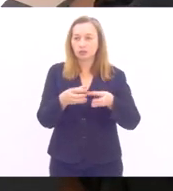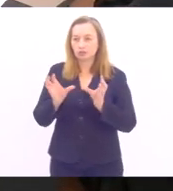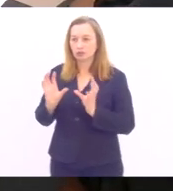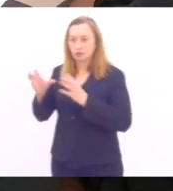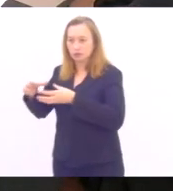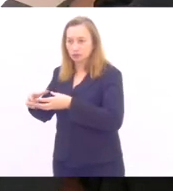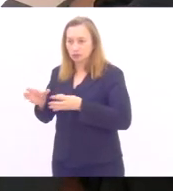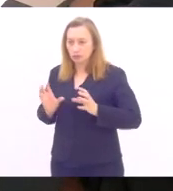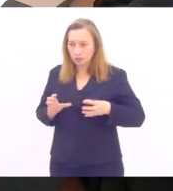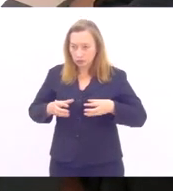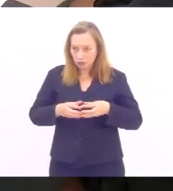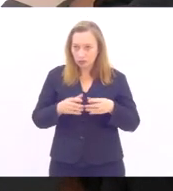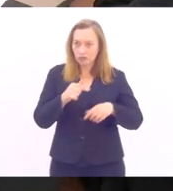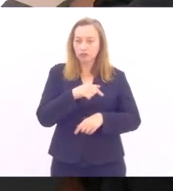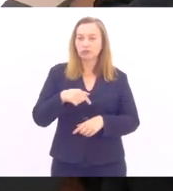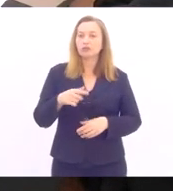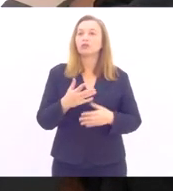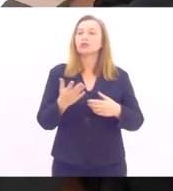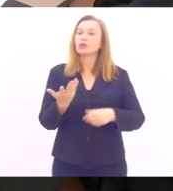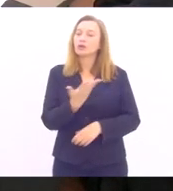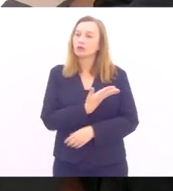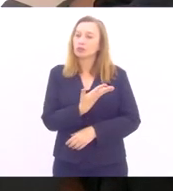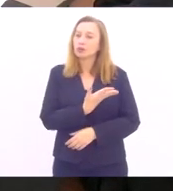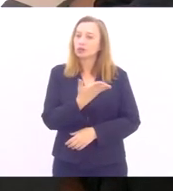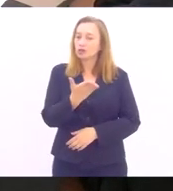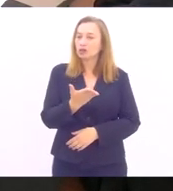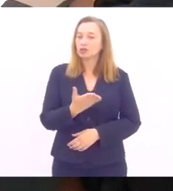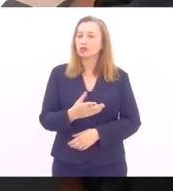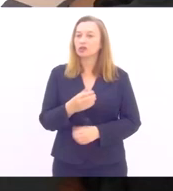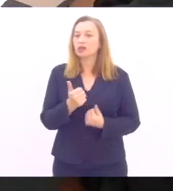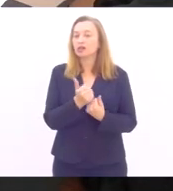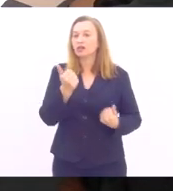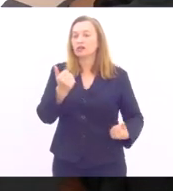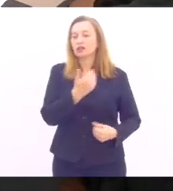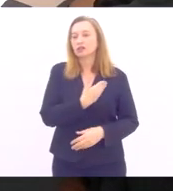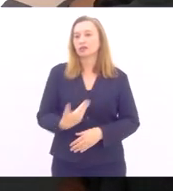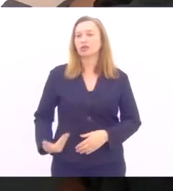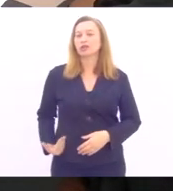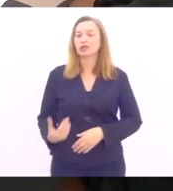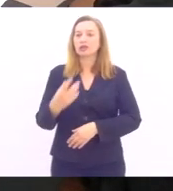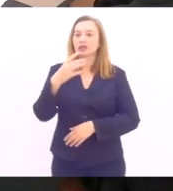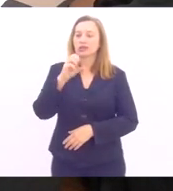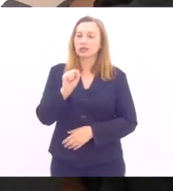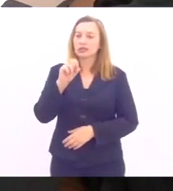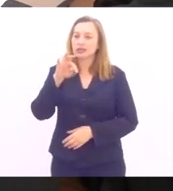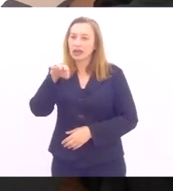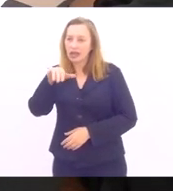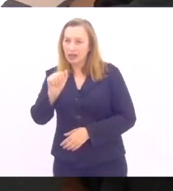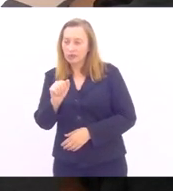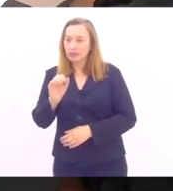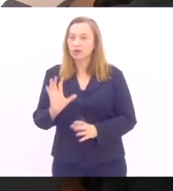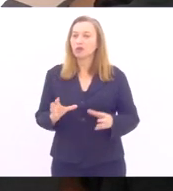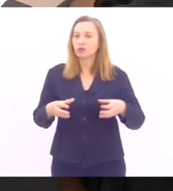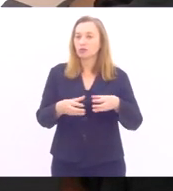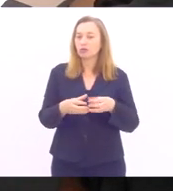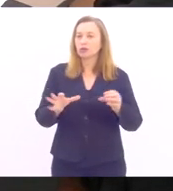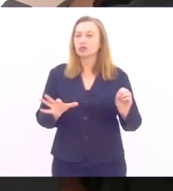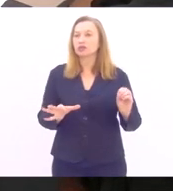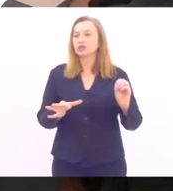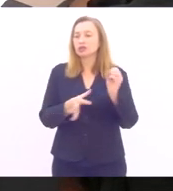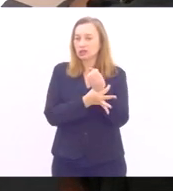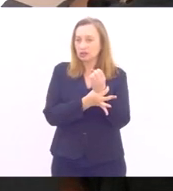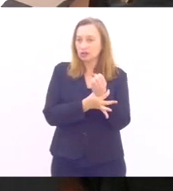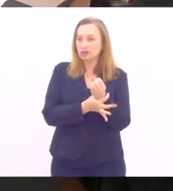nosso colega Coronel Salema é vice-presidente, está representando a Comissão de Segurança, que também convoca